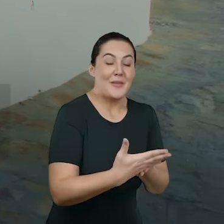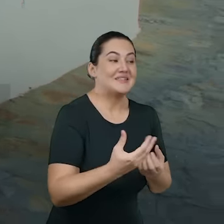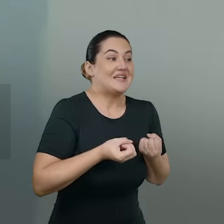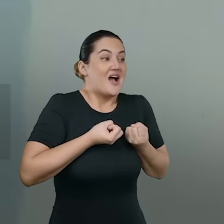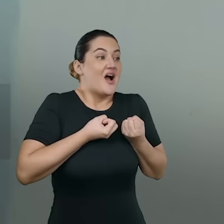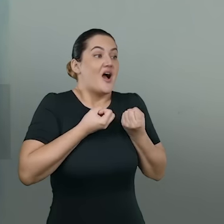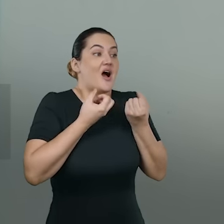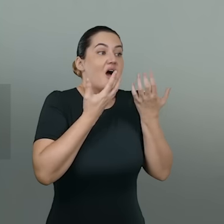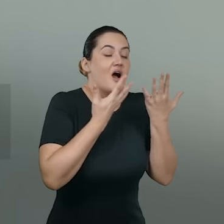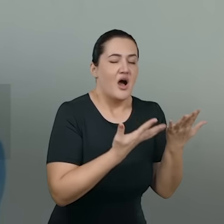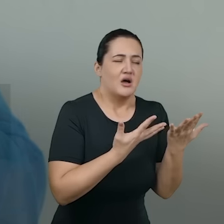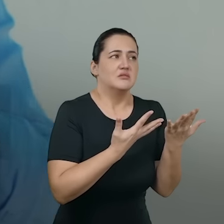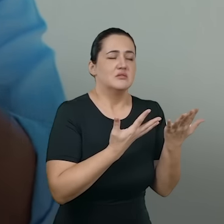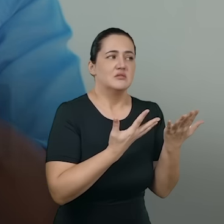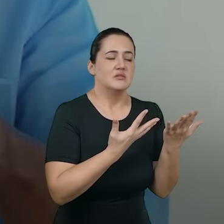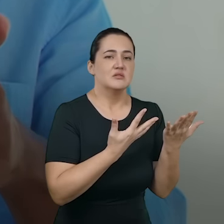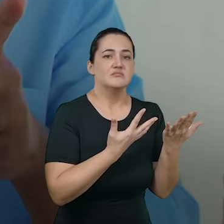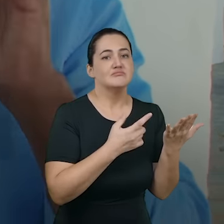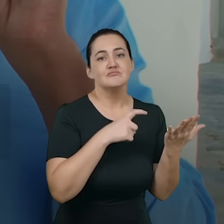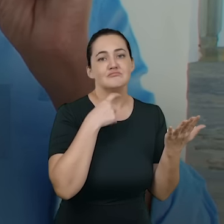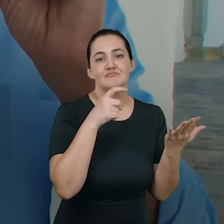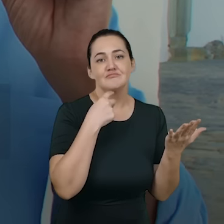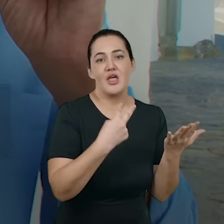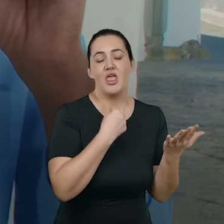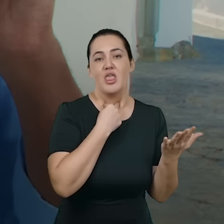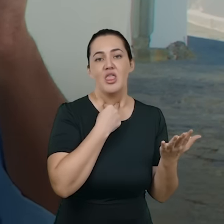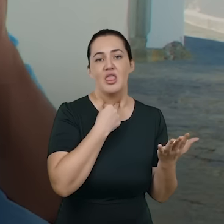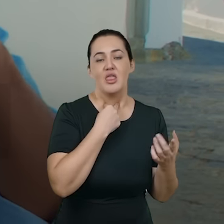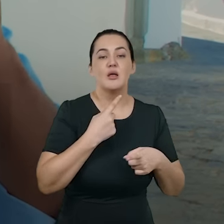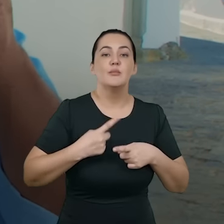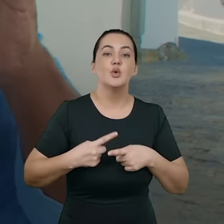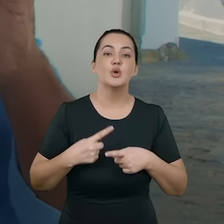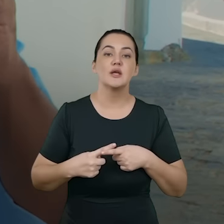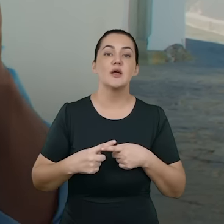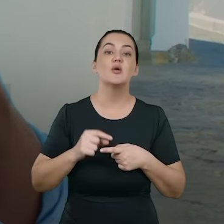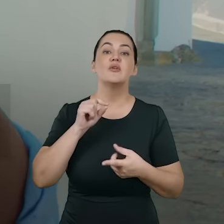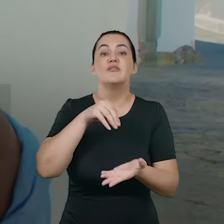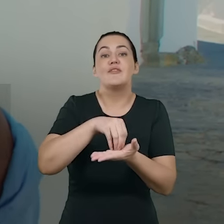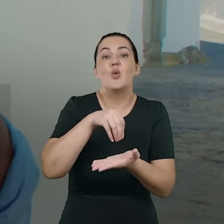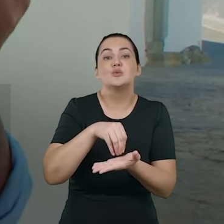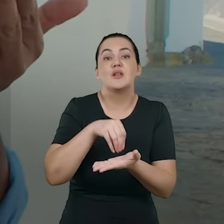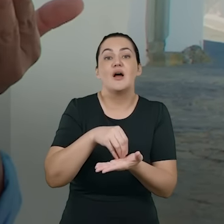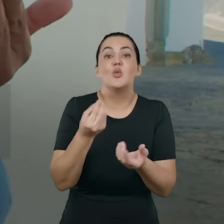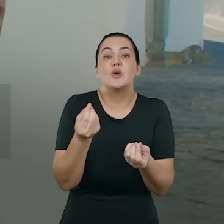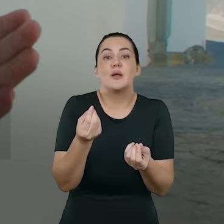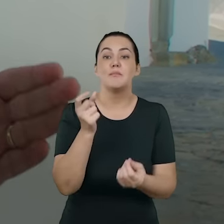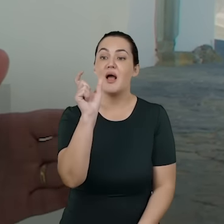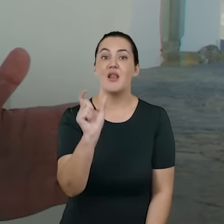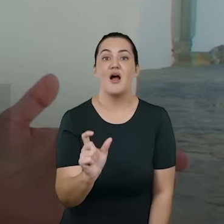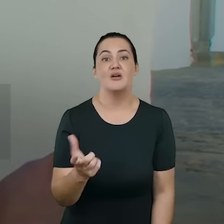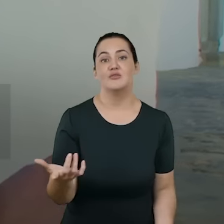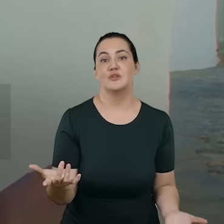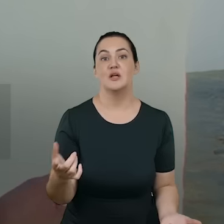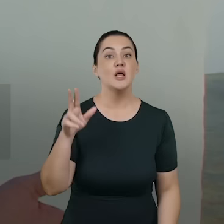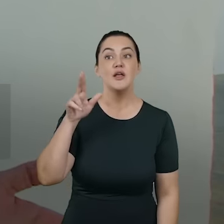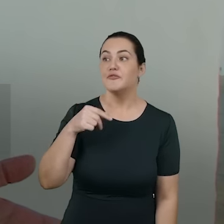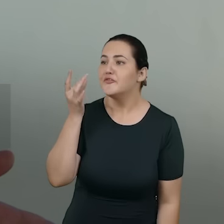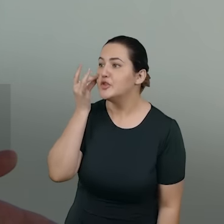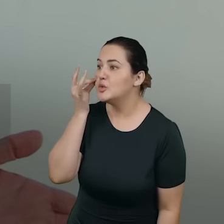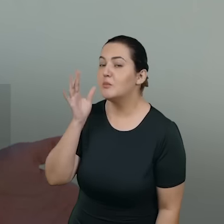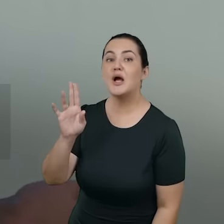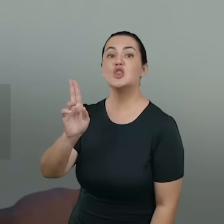ouviu. Mas quando esse índio abrir a boca, a primeira coisa que vai faltar é vocabulário, porque ele viu coisas que ele